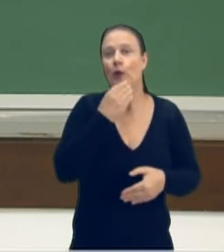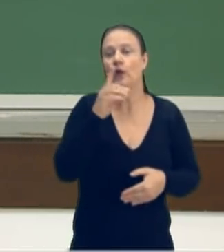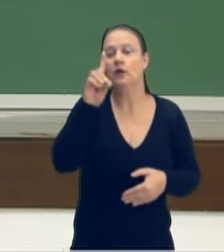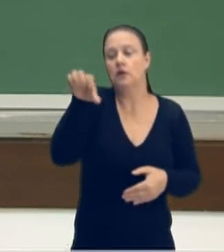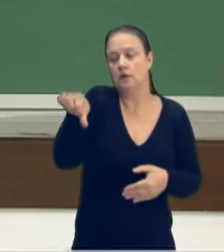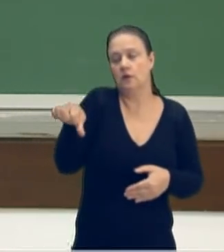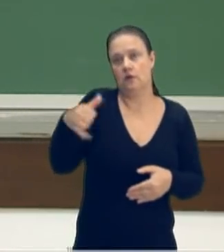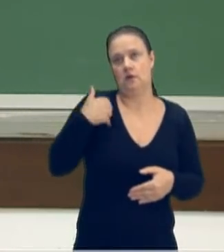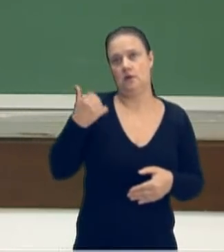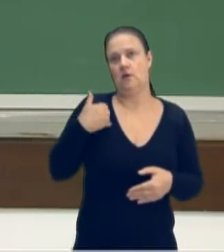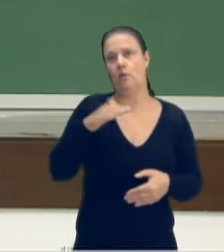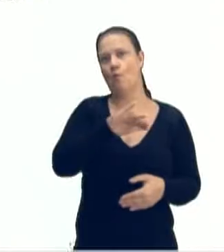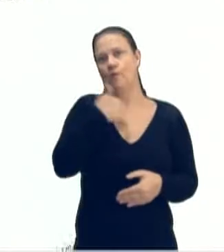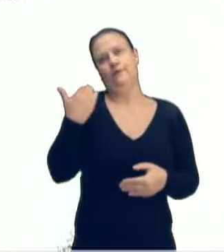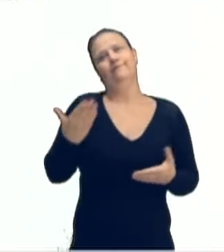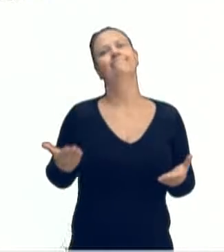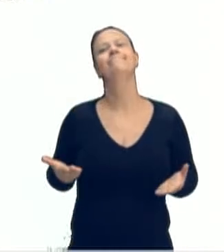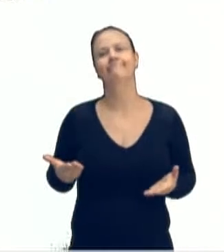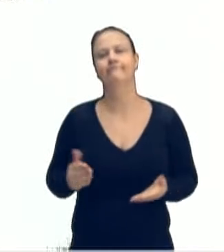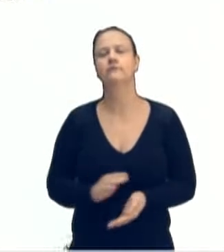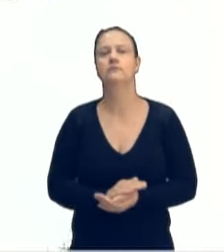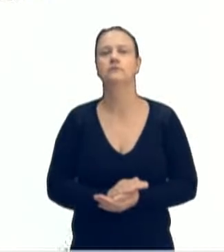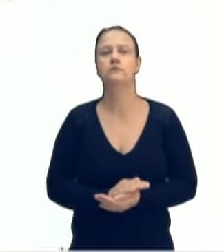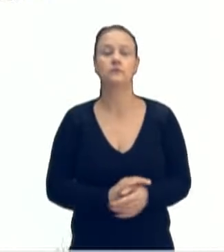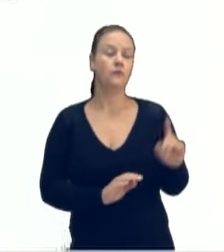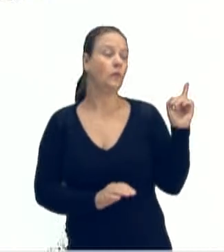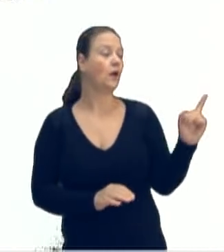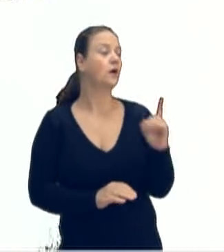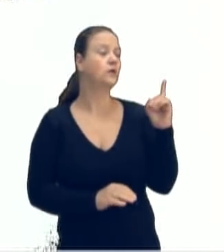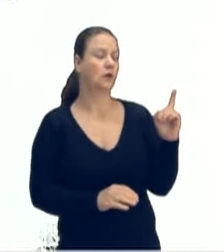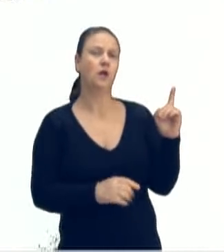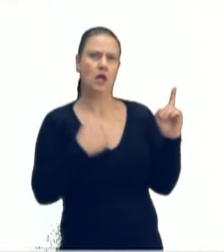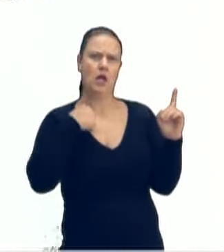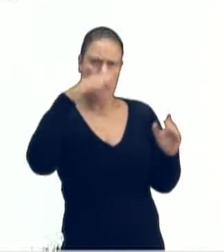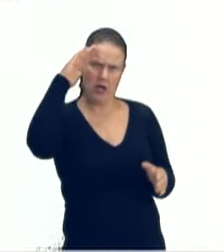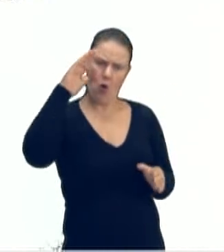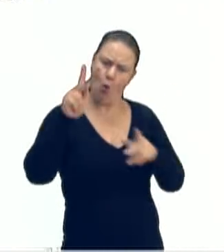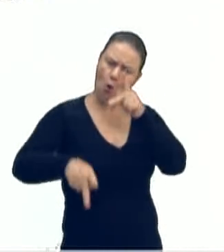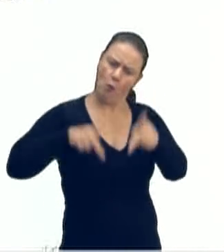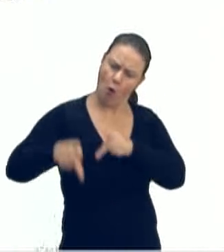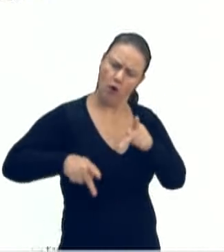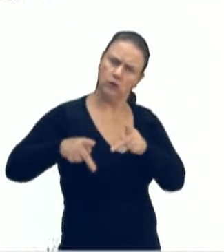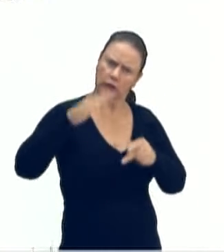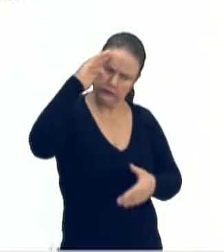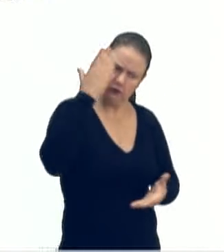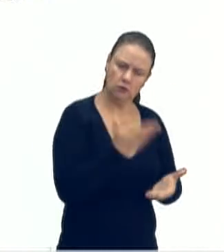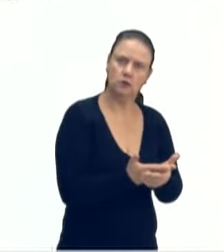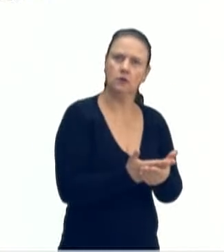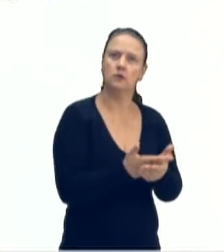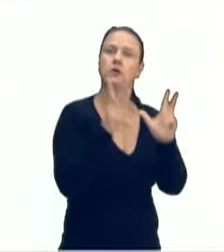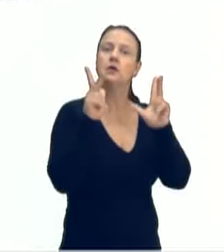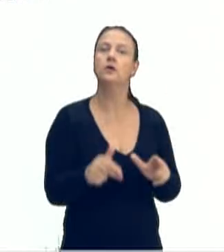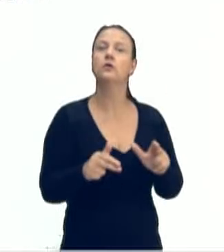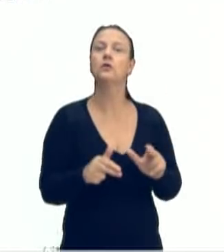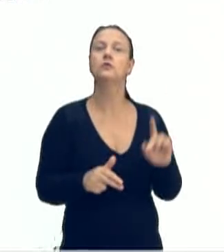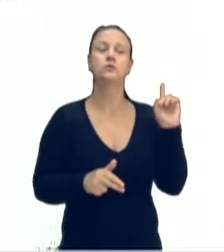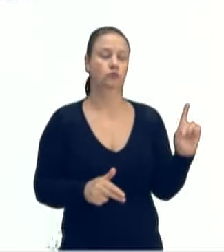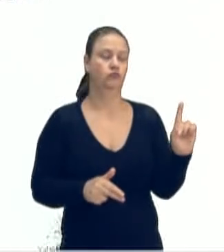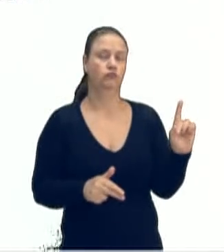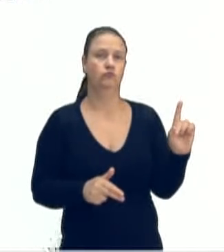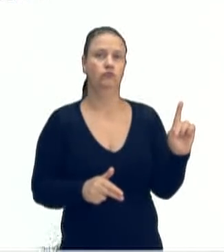anos. O faraó era considerado um deus vivo na terra, ele é o governante máximo do Egito. Olha, é uma